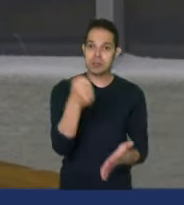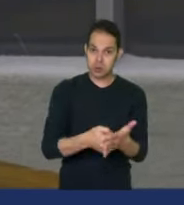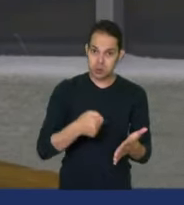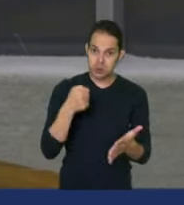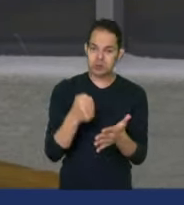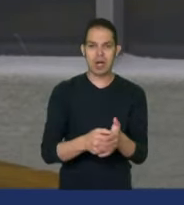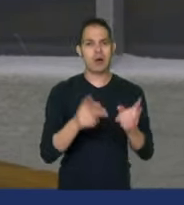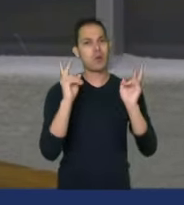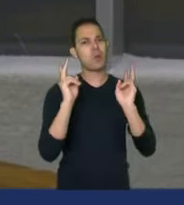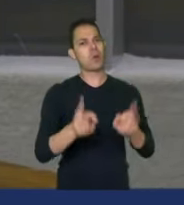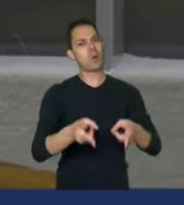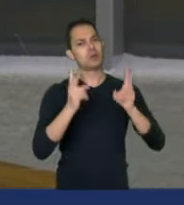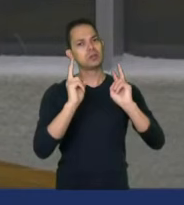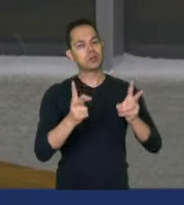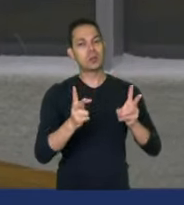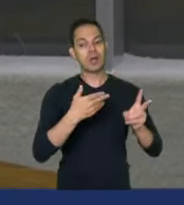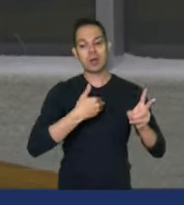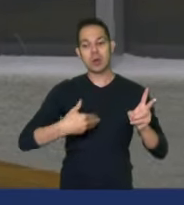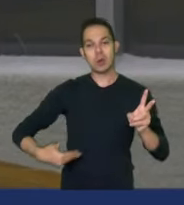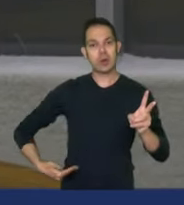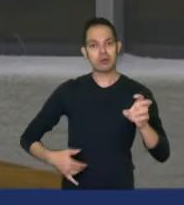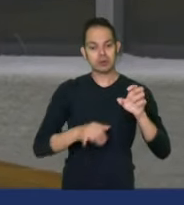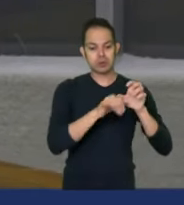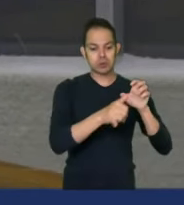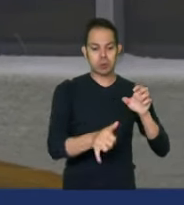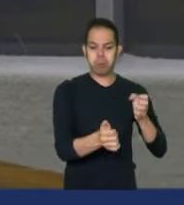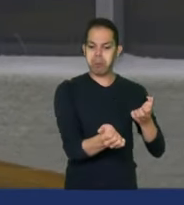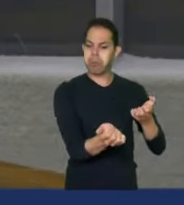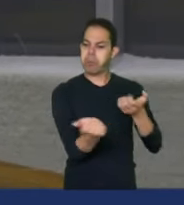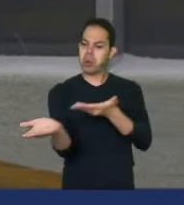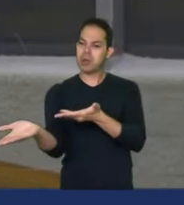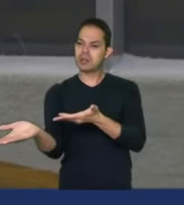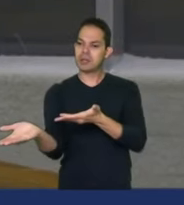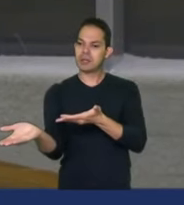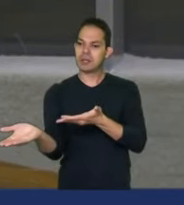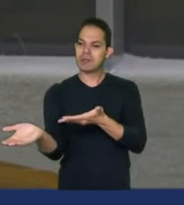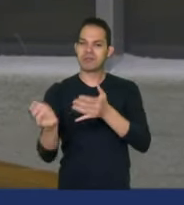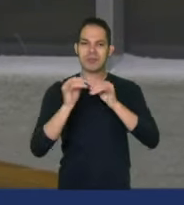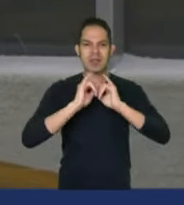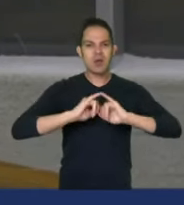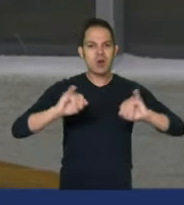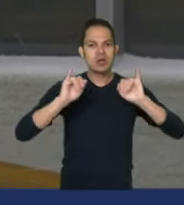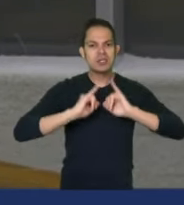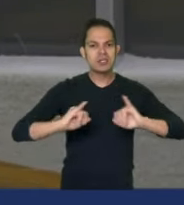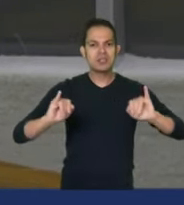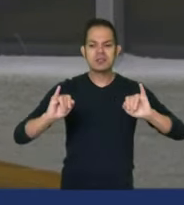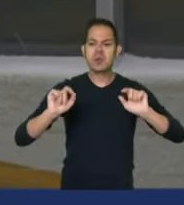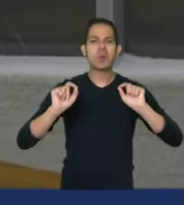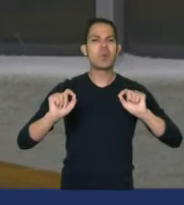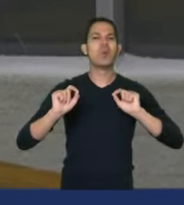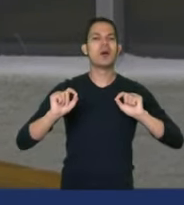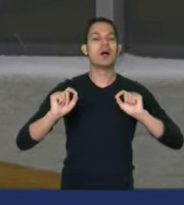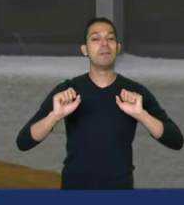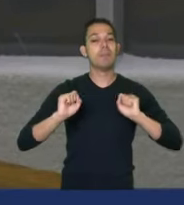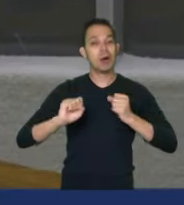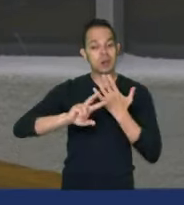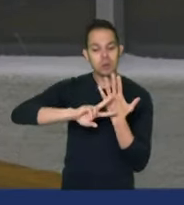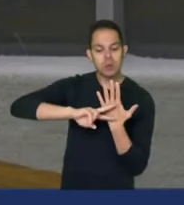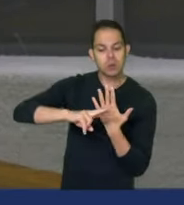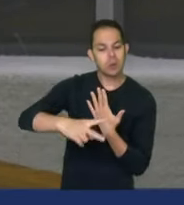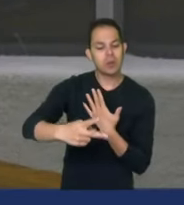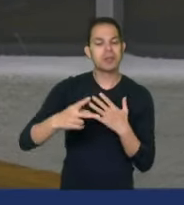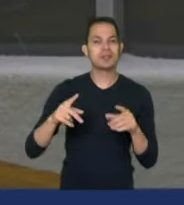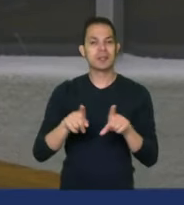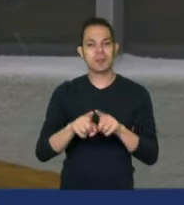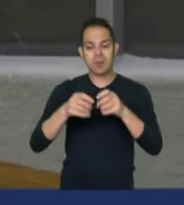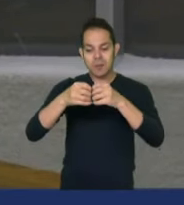a Petrobras, as notícias estão dizendo, pode, como consequência, gerar também um outro